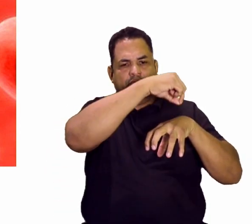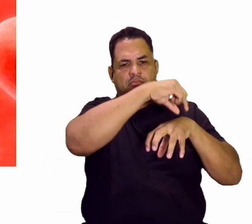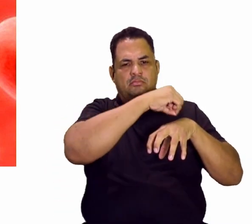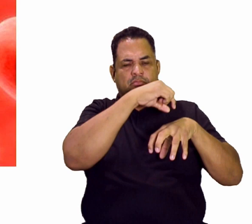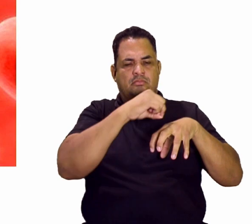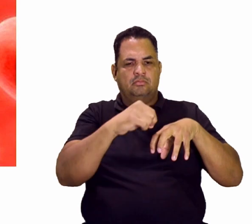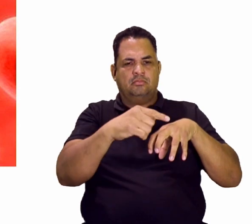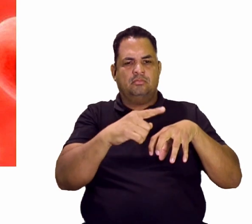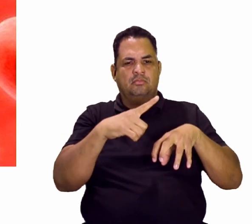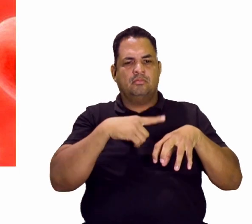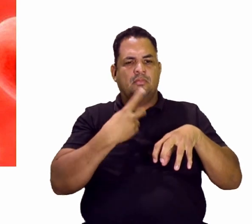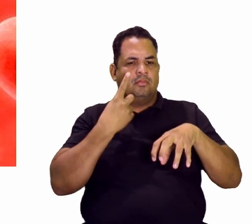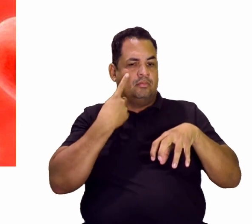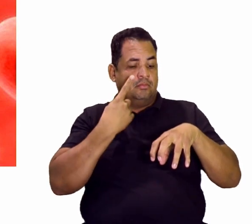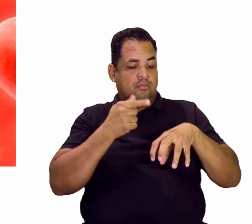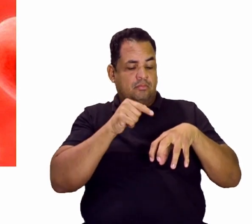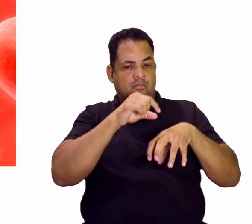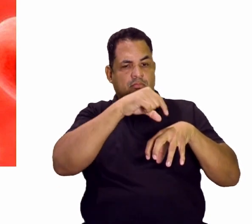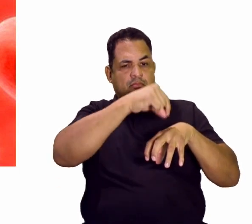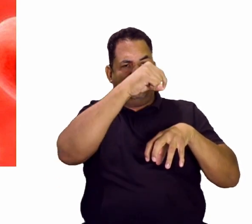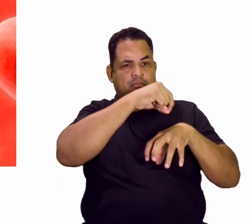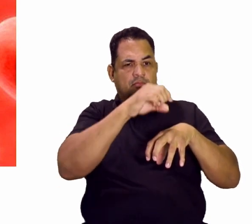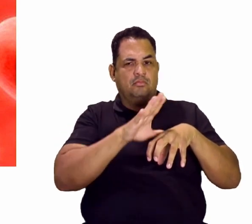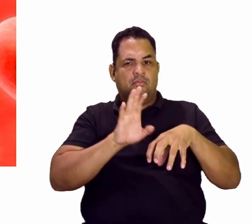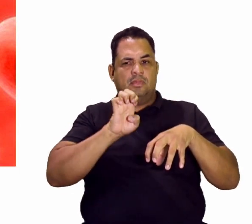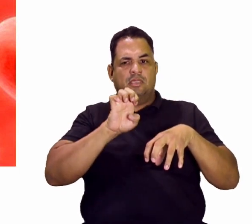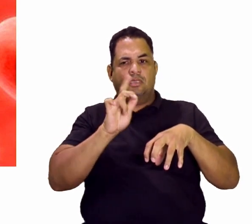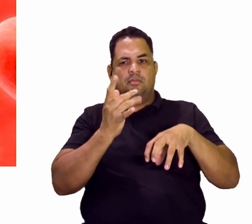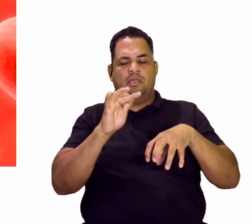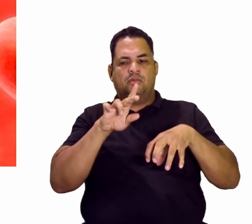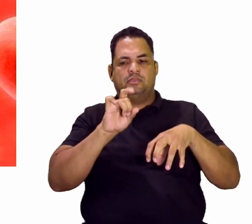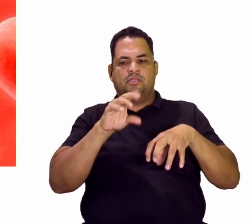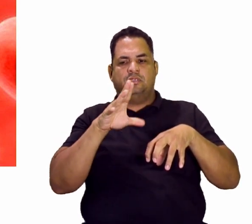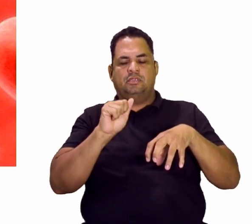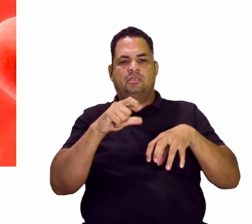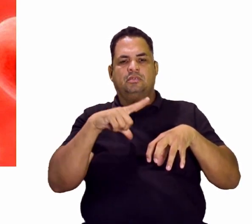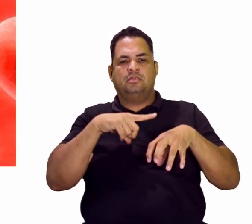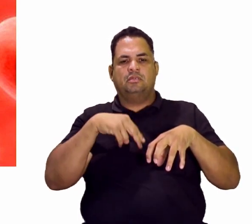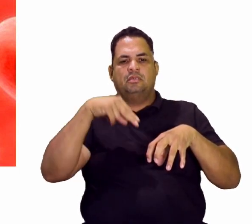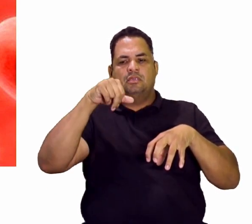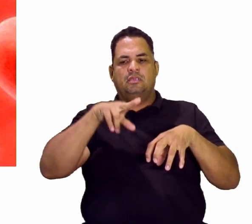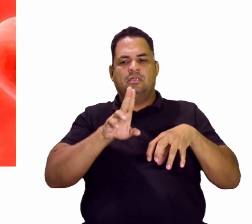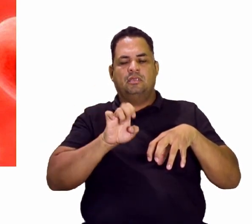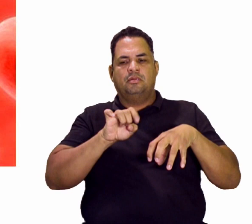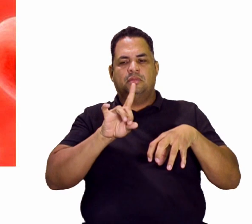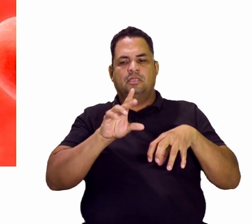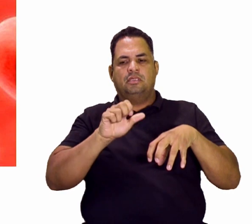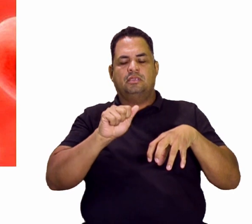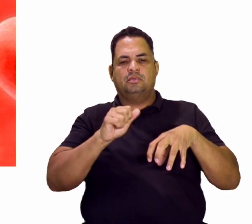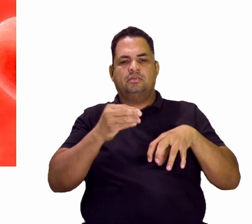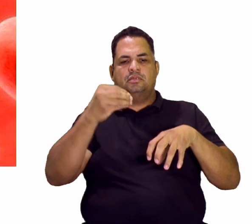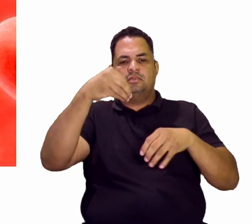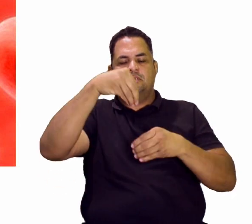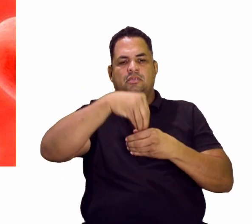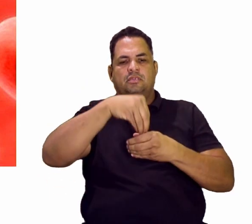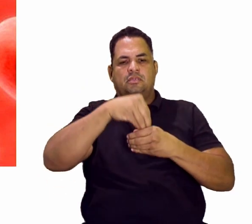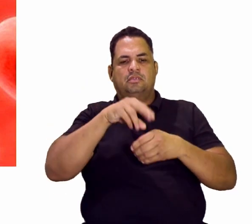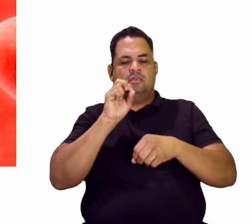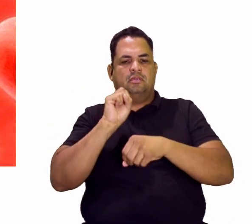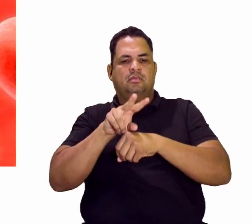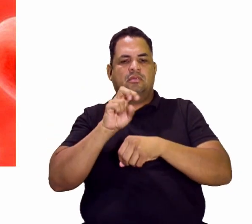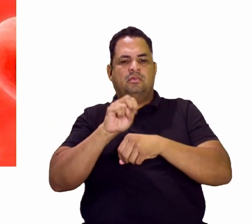no caso, você pode ter tanto a hemaglutinina quanto a neuramidase dentro do vírus